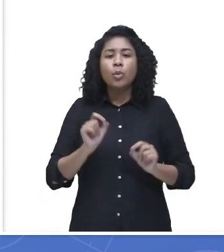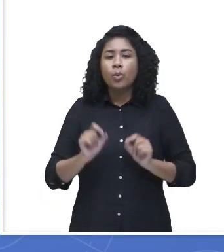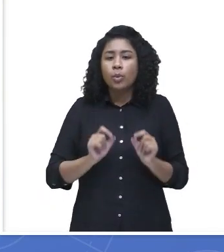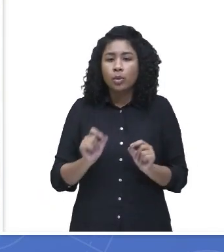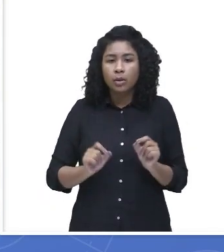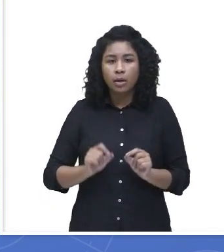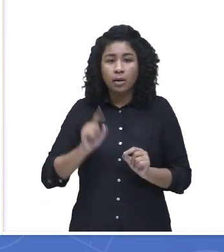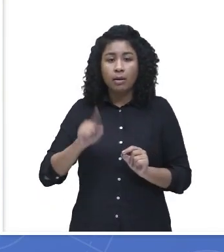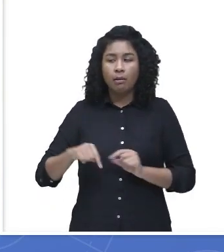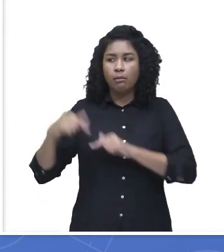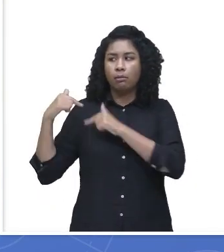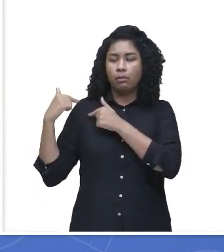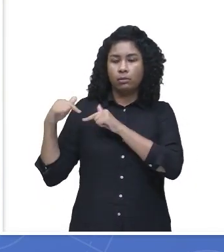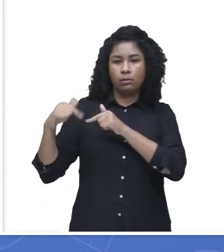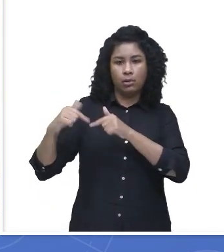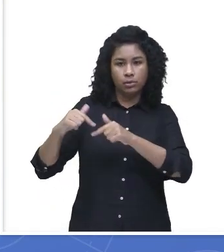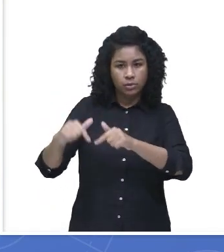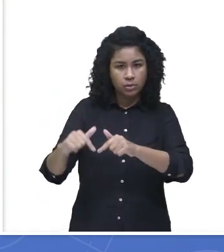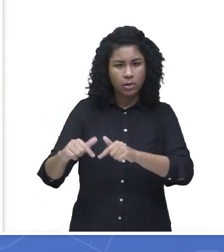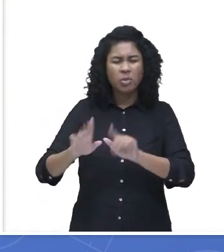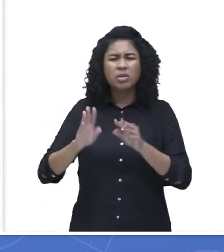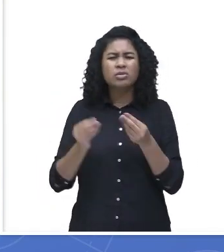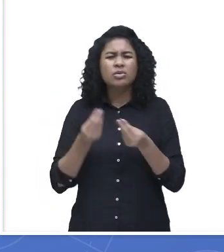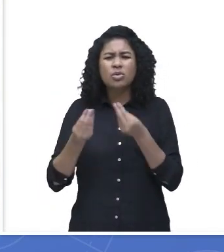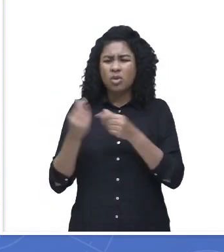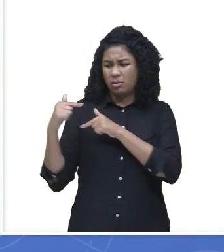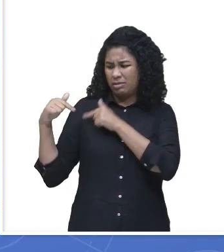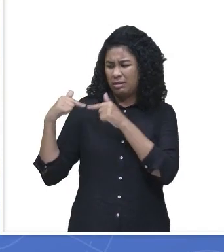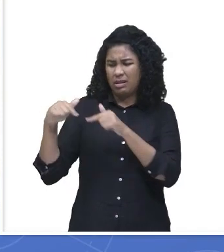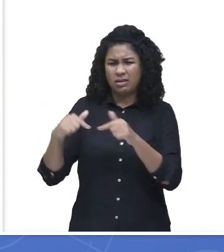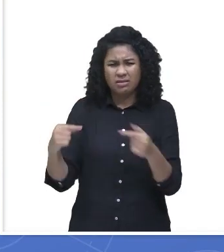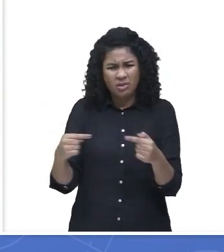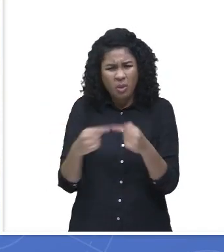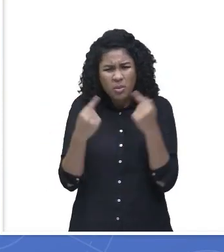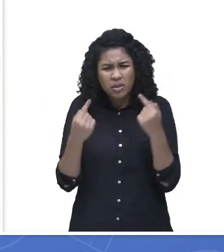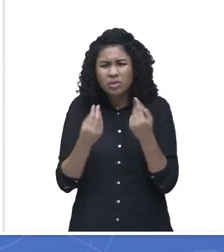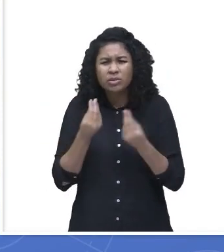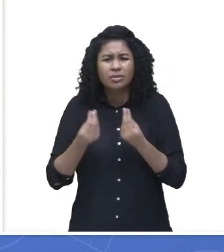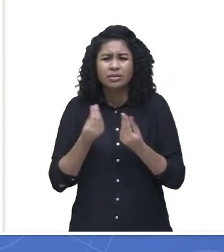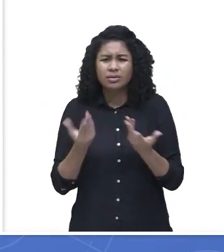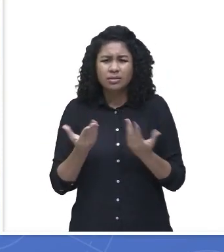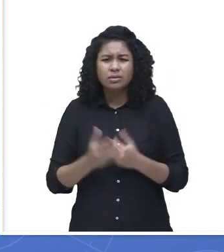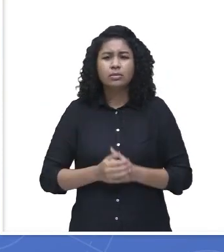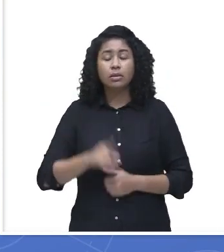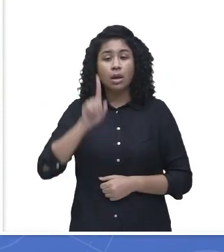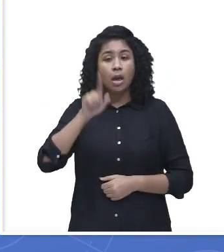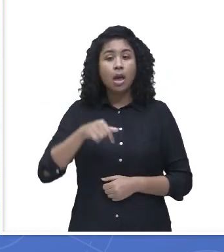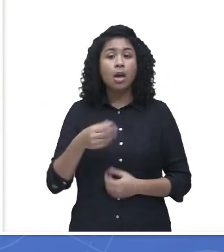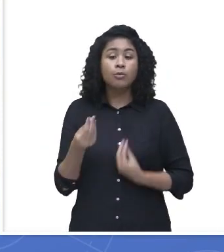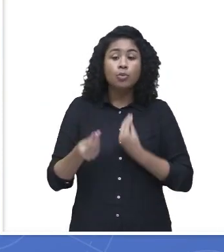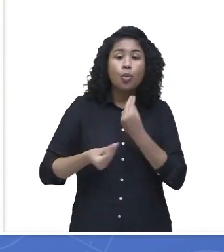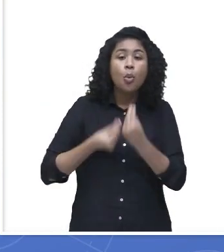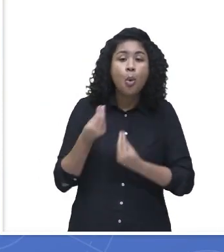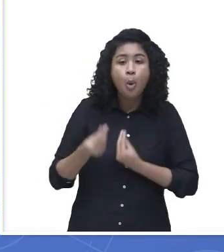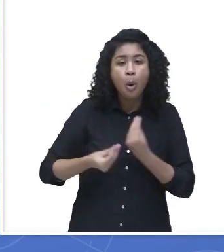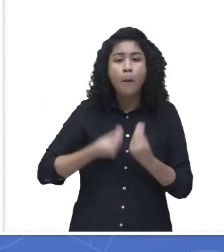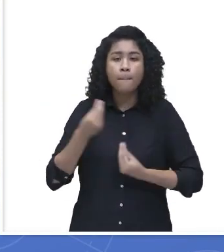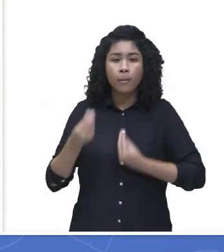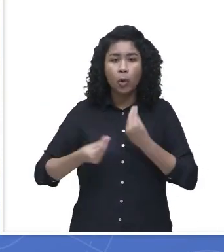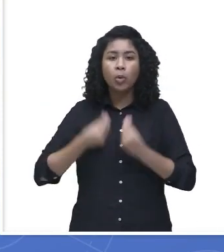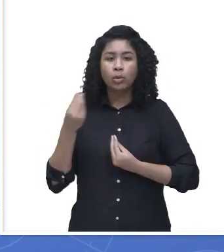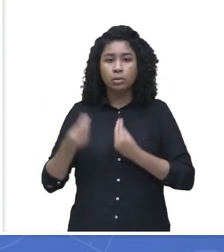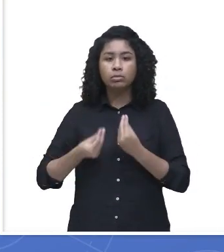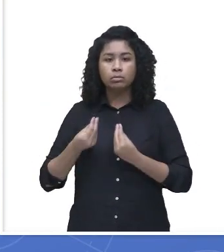À tradição. Como assim a tradição? Exatamente a forma como os parnasianos e também os